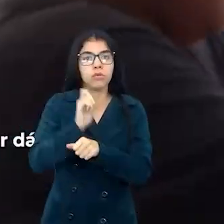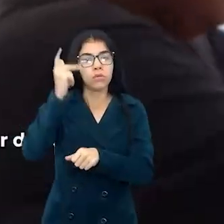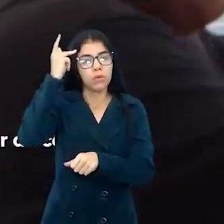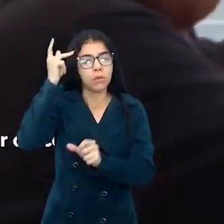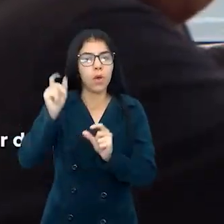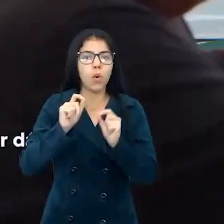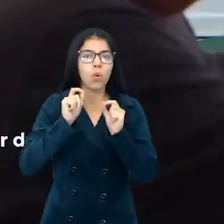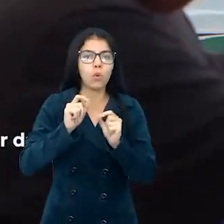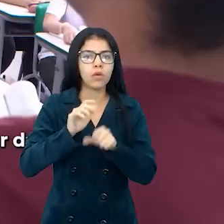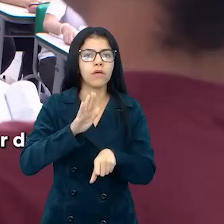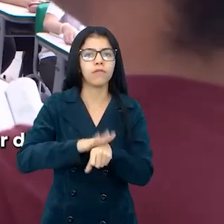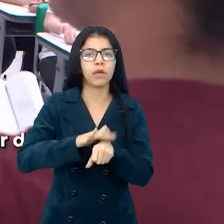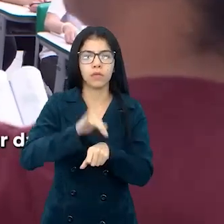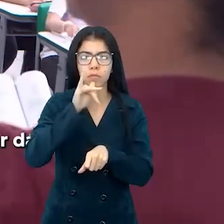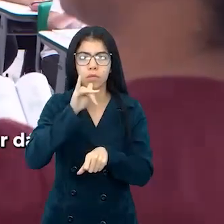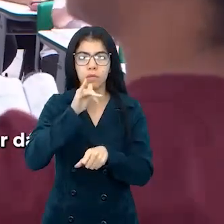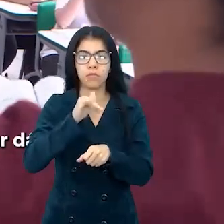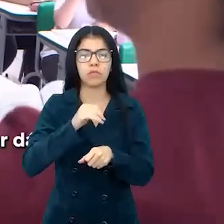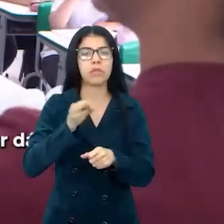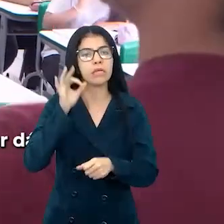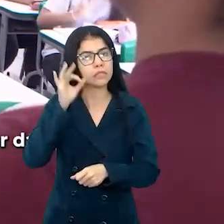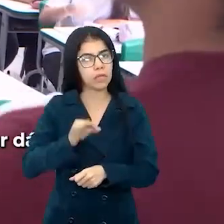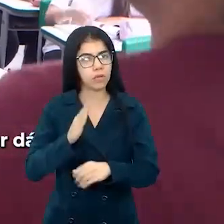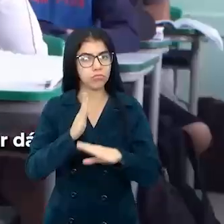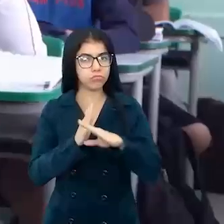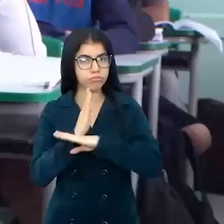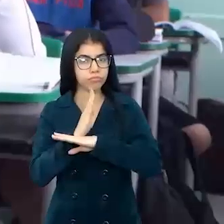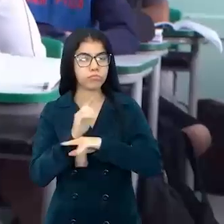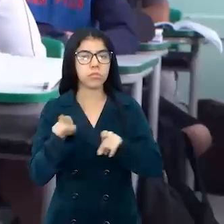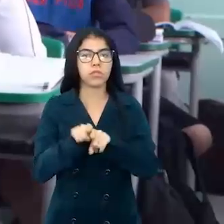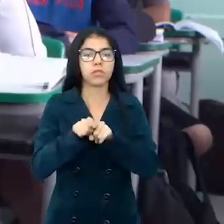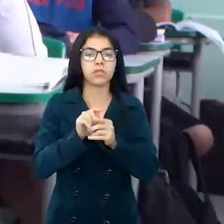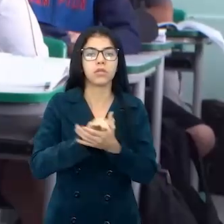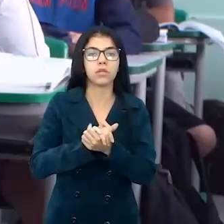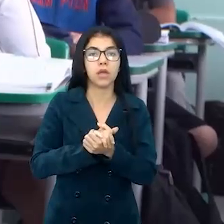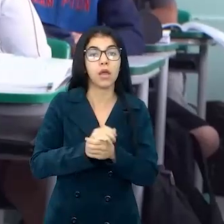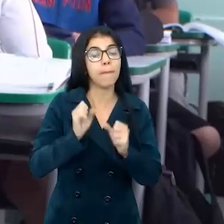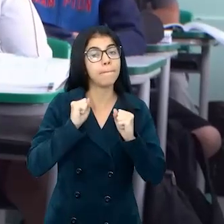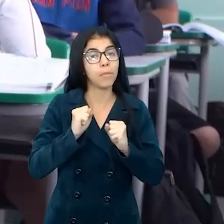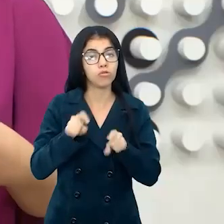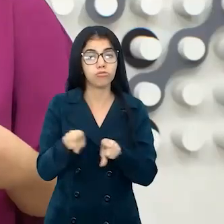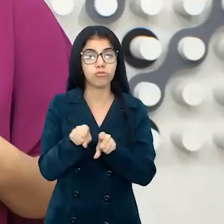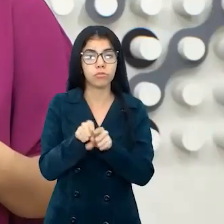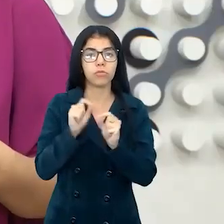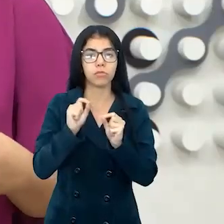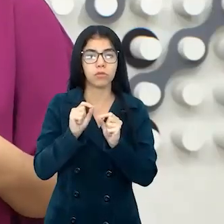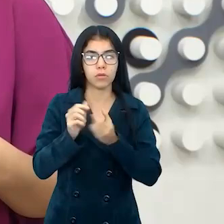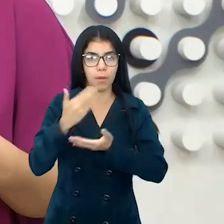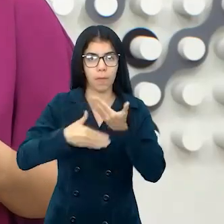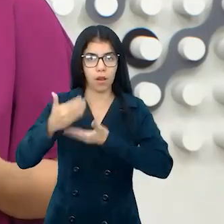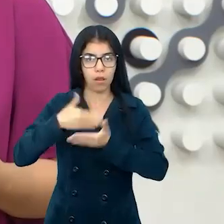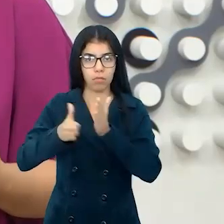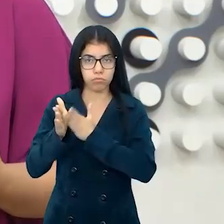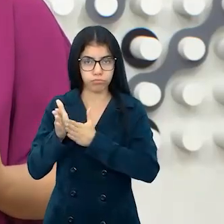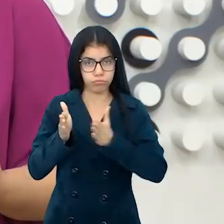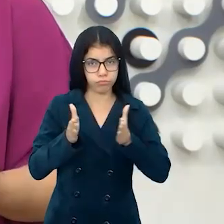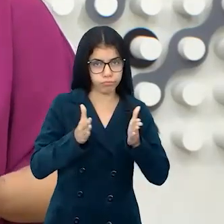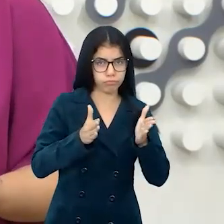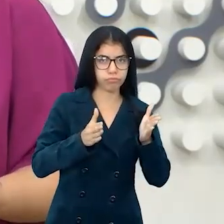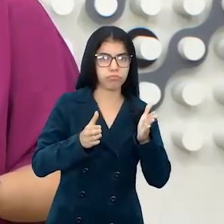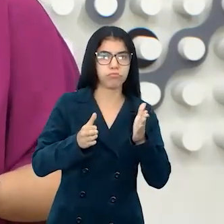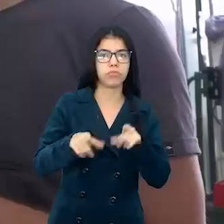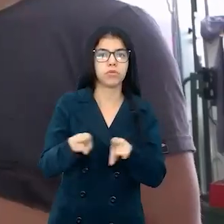que a rede faz que super funciona, que super dá certo e que a gente pode também transformar aquele processo educativo em um